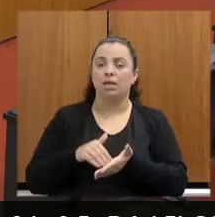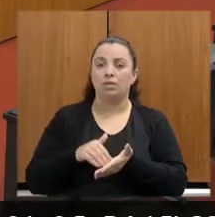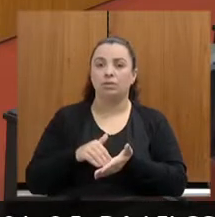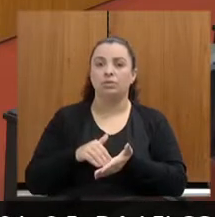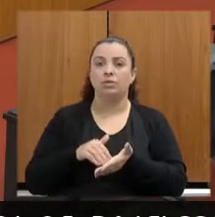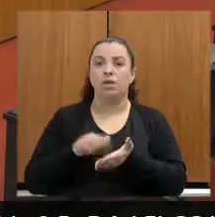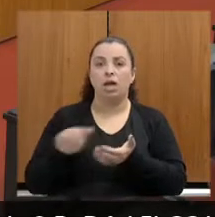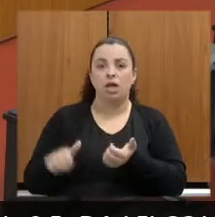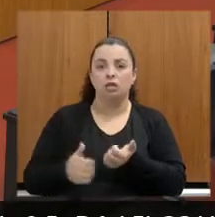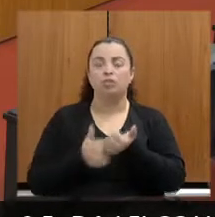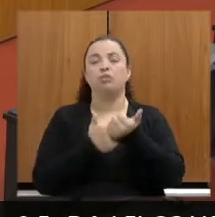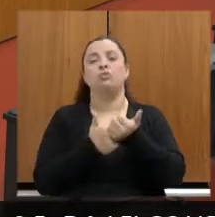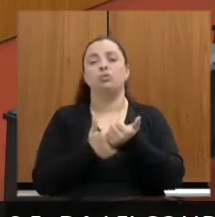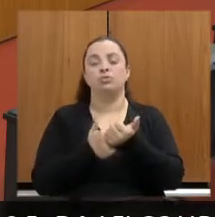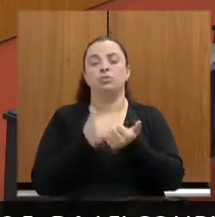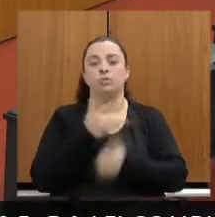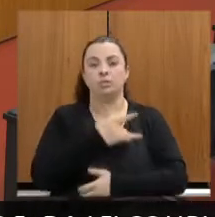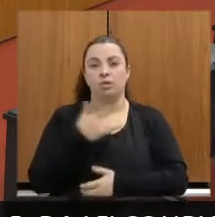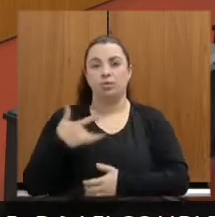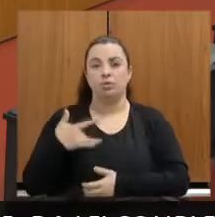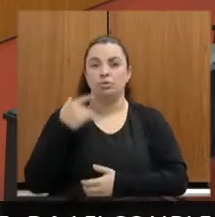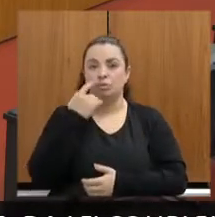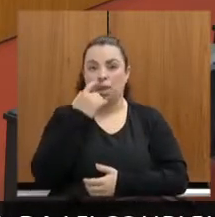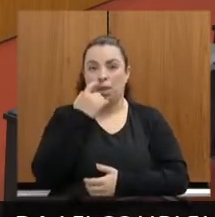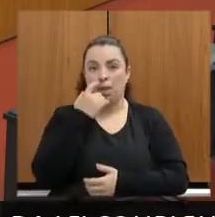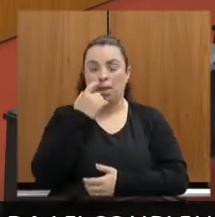junto da Saúde Antônio